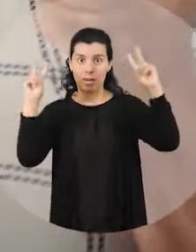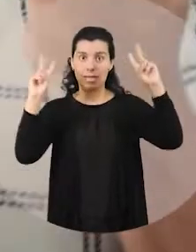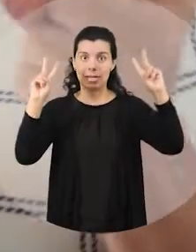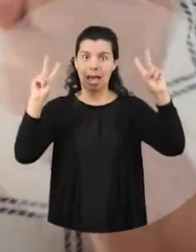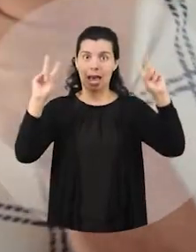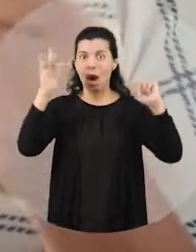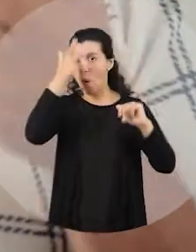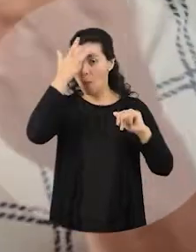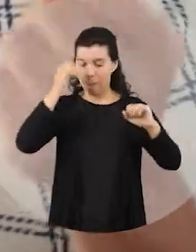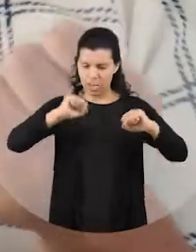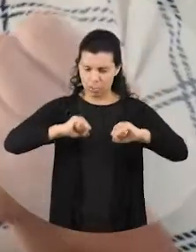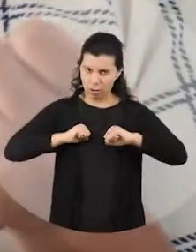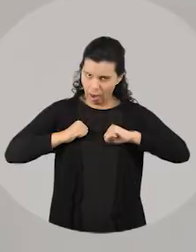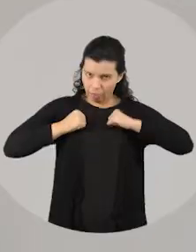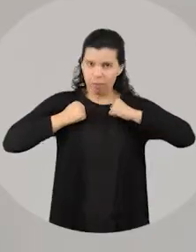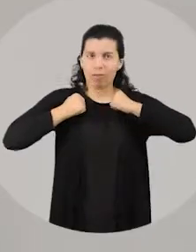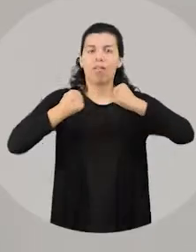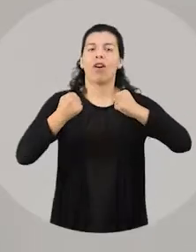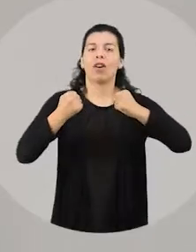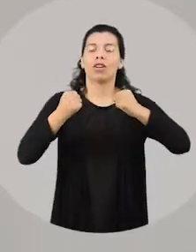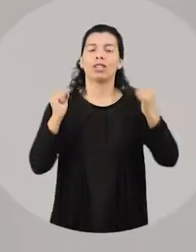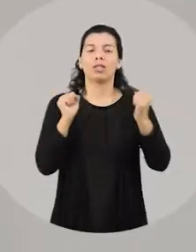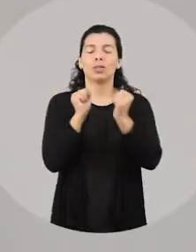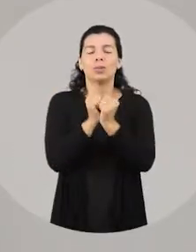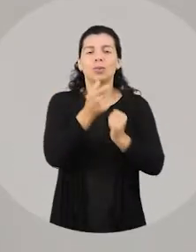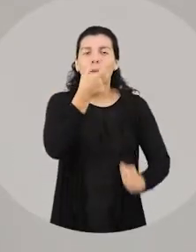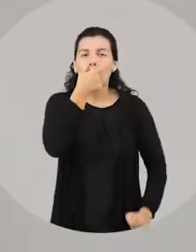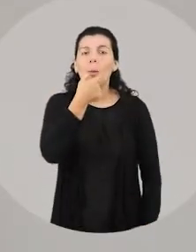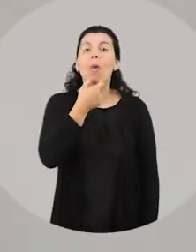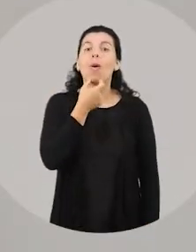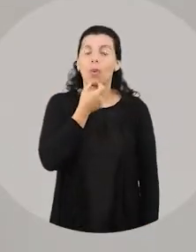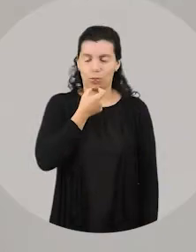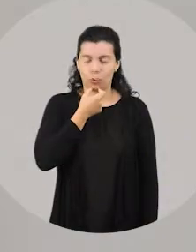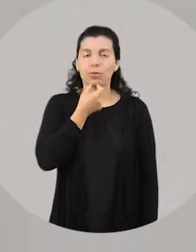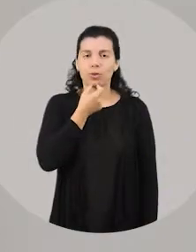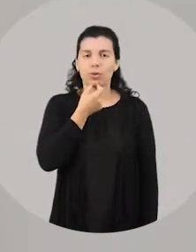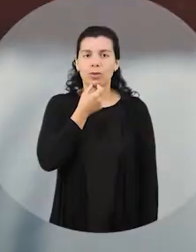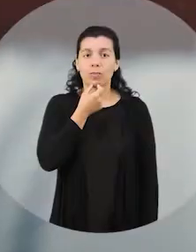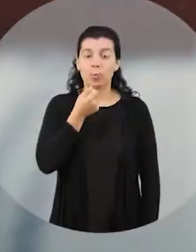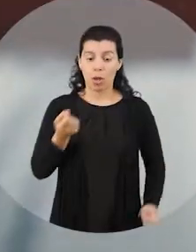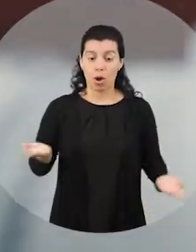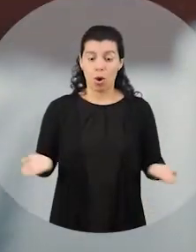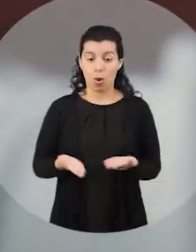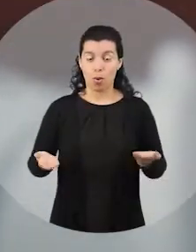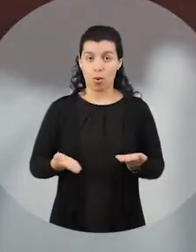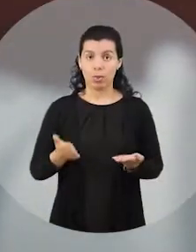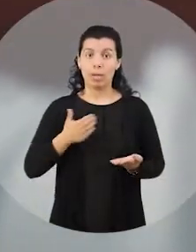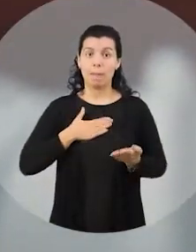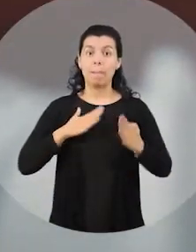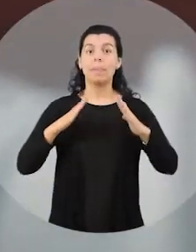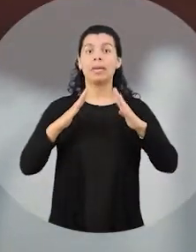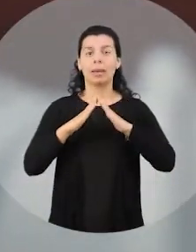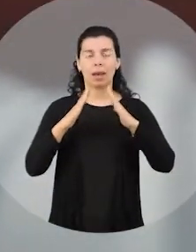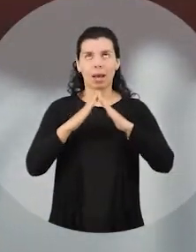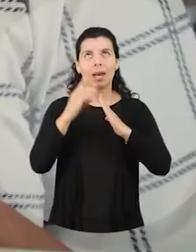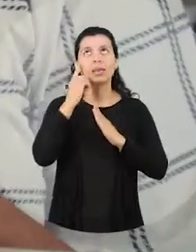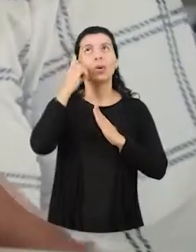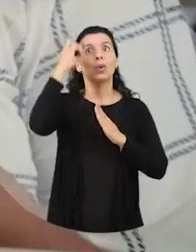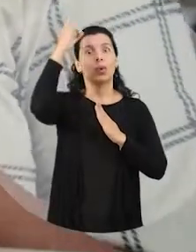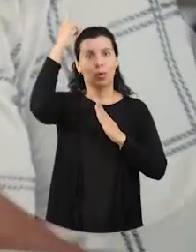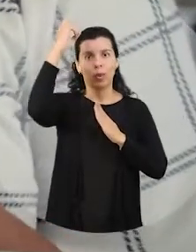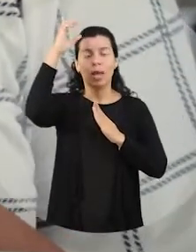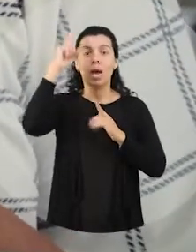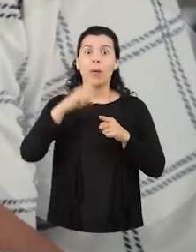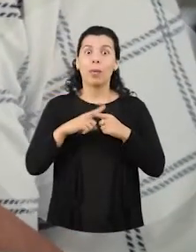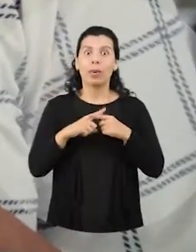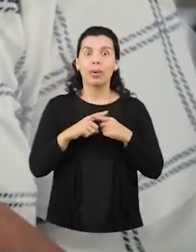mas forte e poderosa hoje eu tô na minha bom graças a Deus